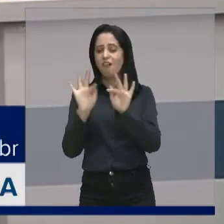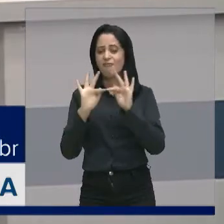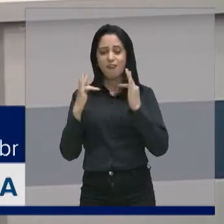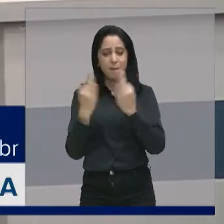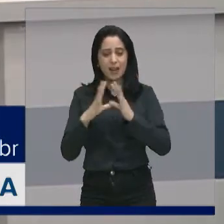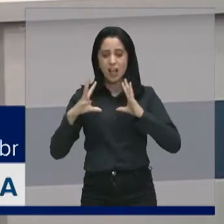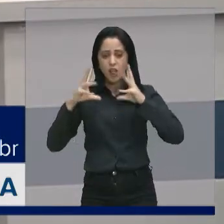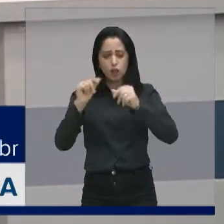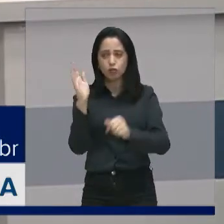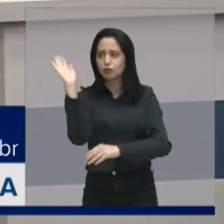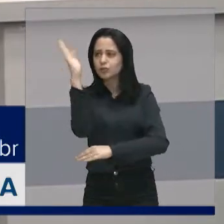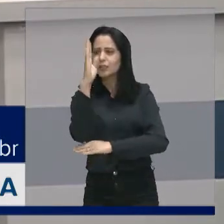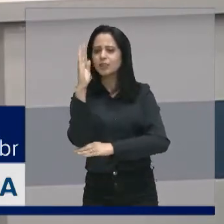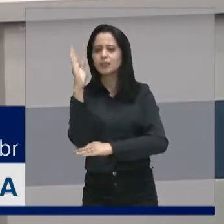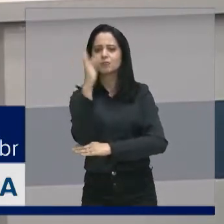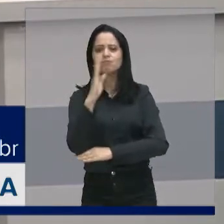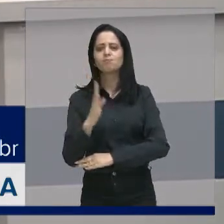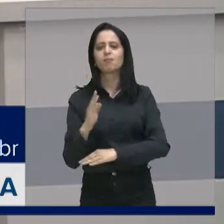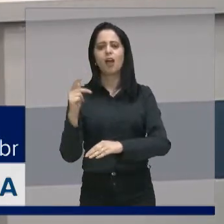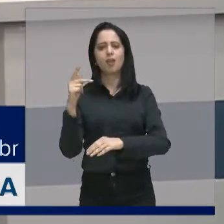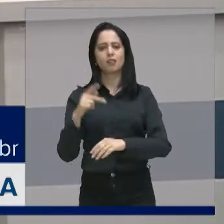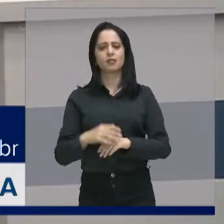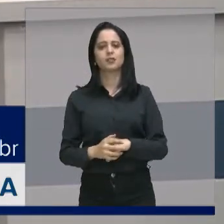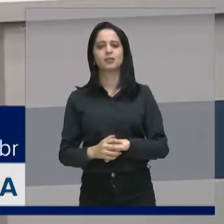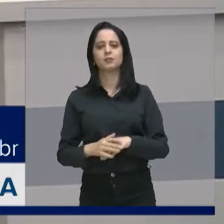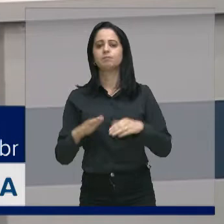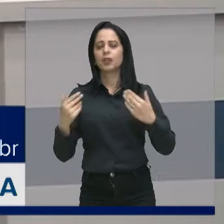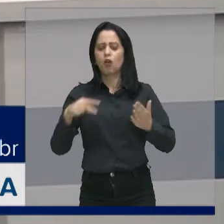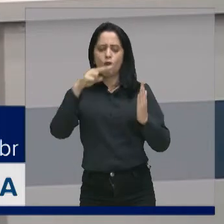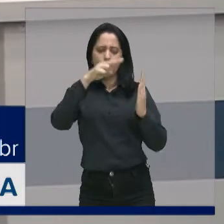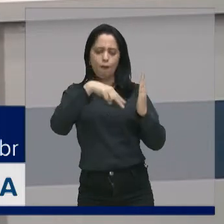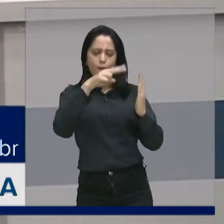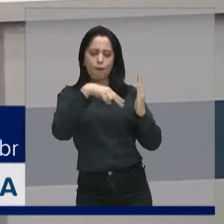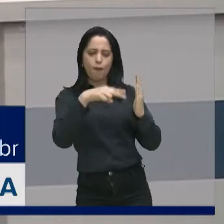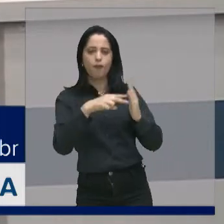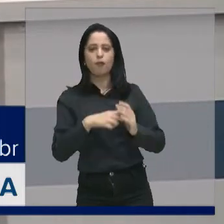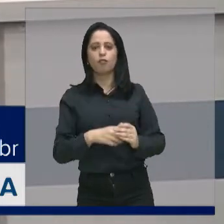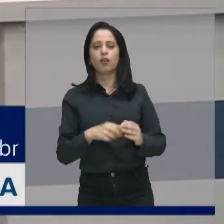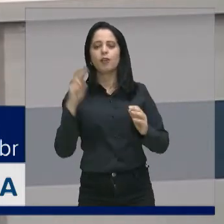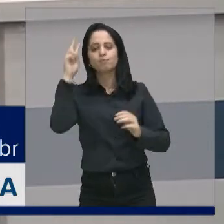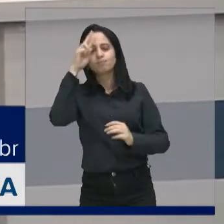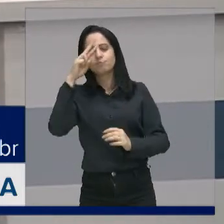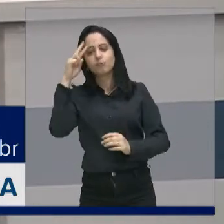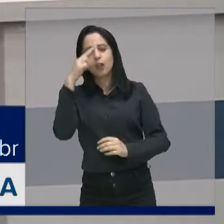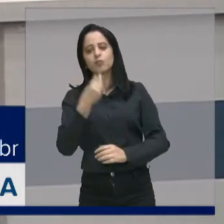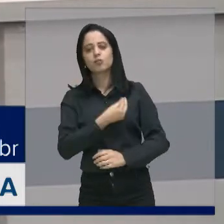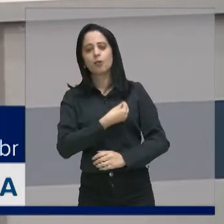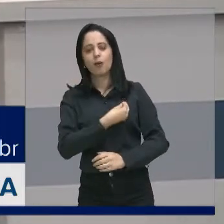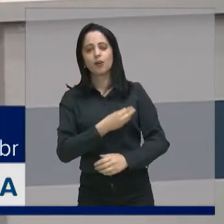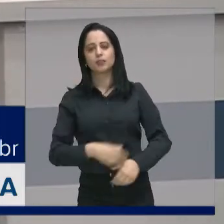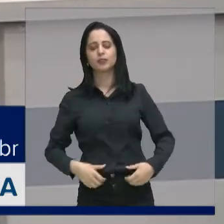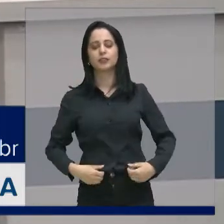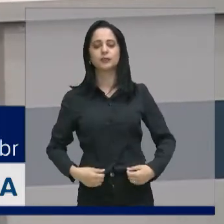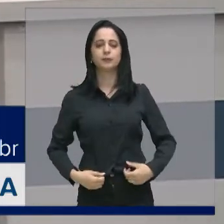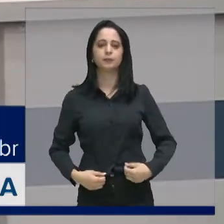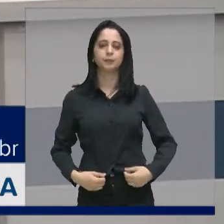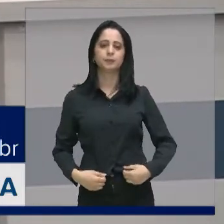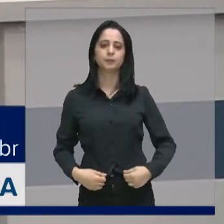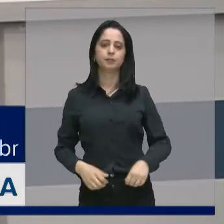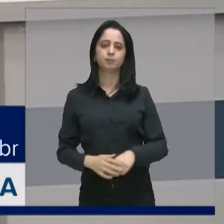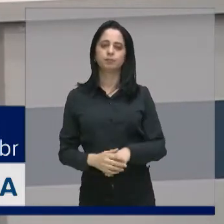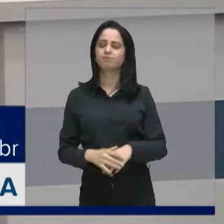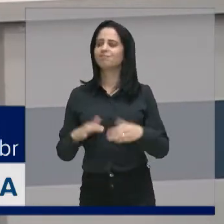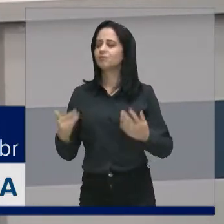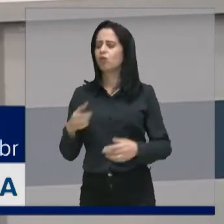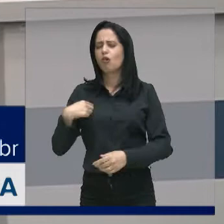ler a nota aqui, que foi feita da biografia dele pelos próprios amigos do Parque Tecnológico. Com